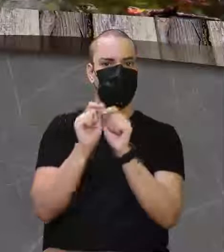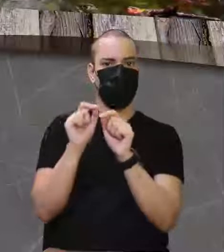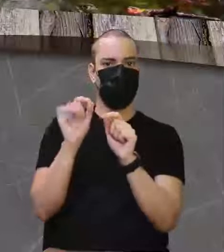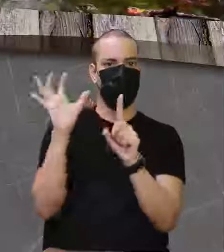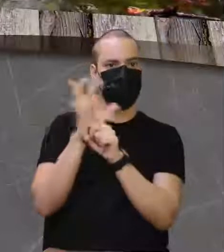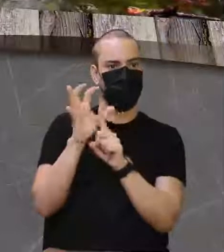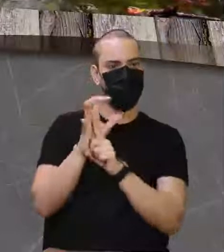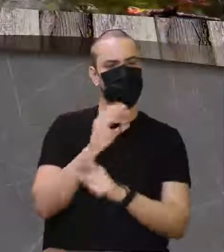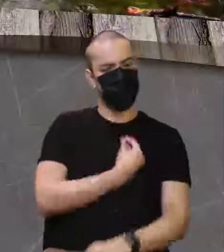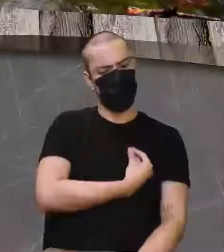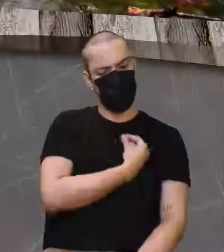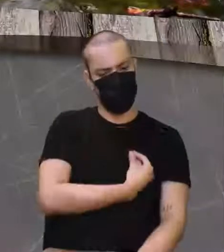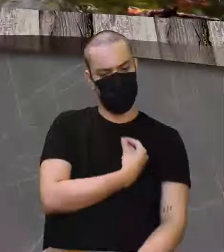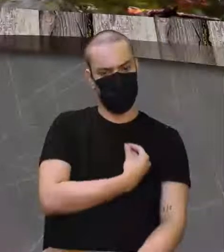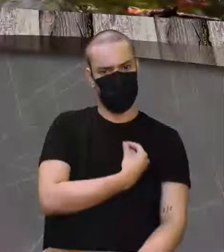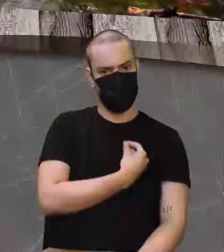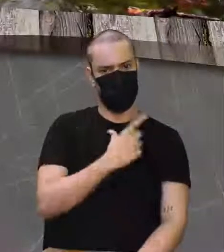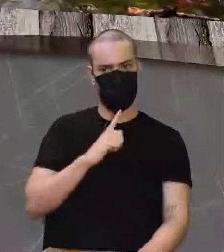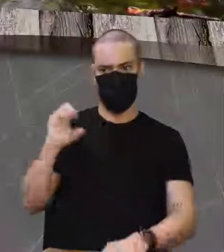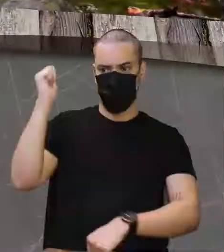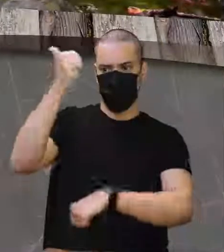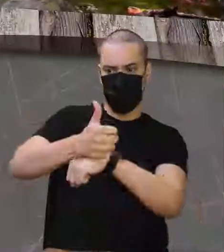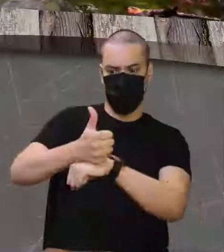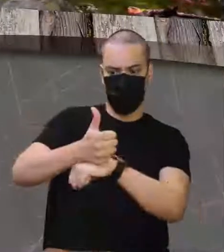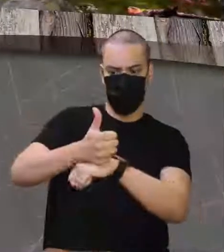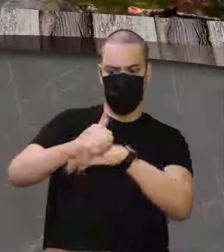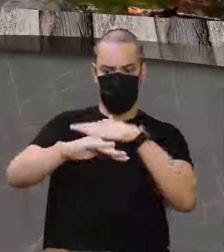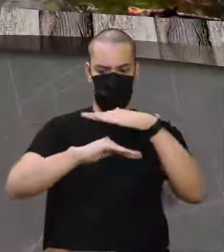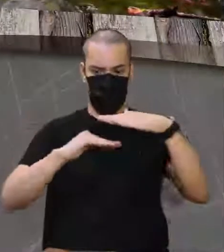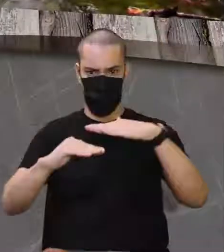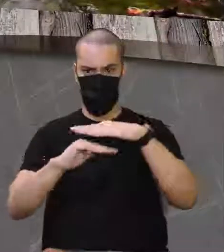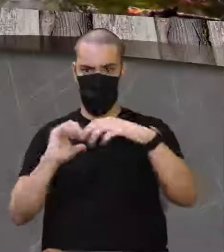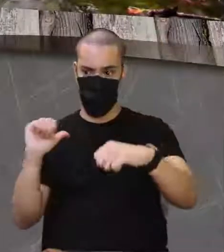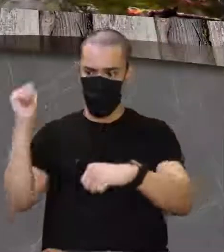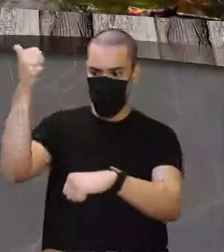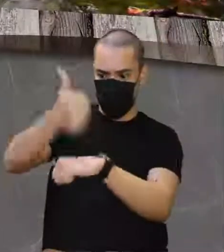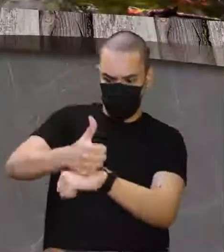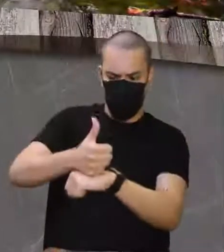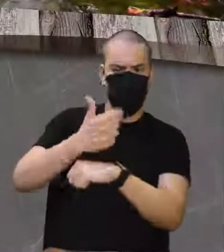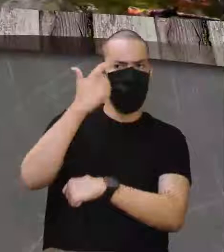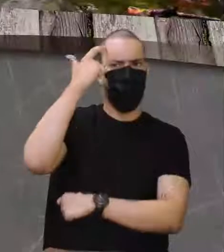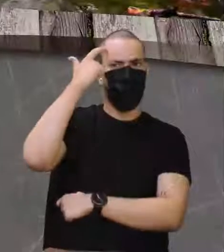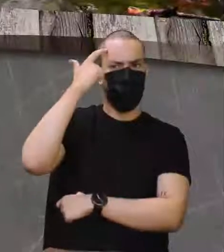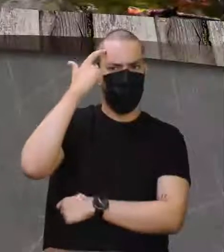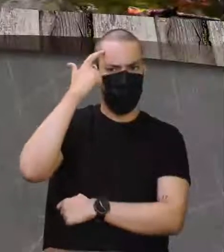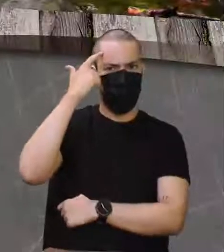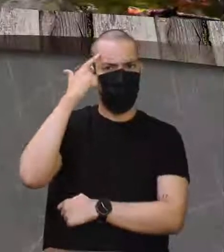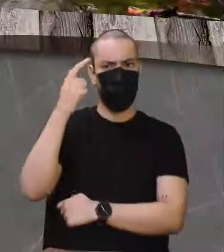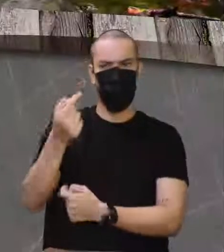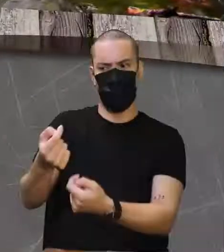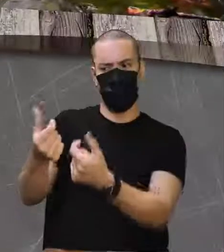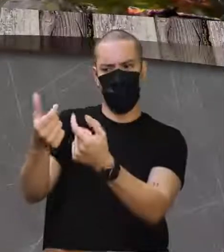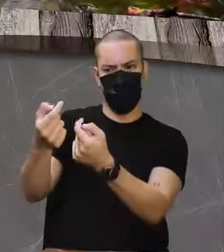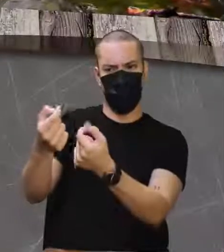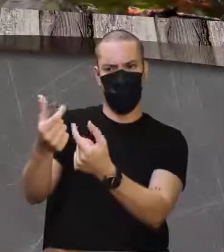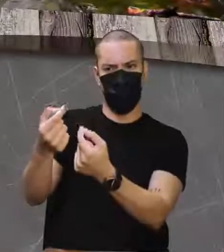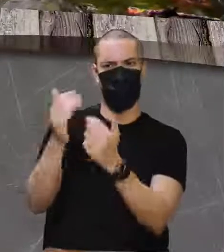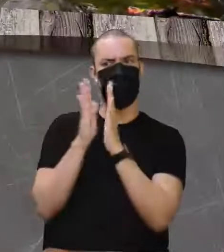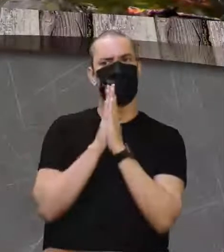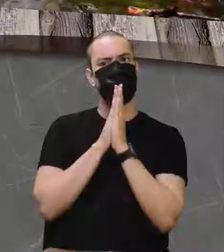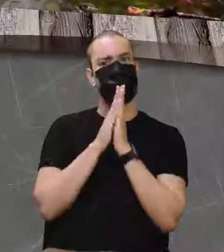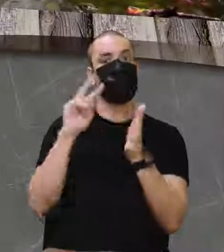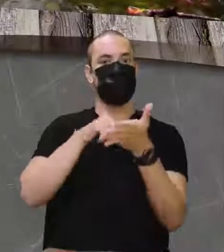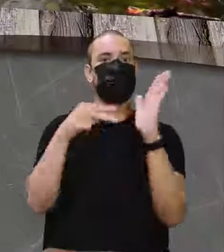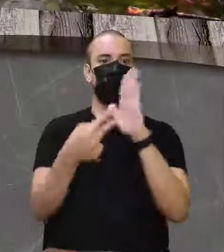inferências. Opa, existe alguma coisa dominante sobre outra, que seria recessivo, que aparece com menor frequência, era o